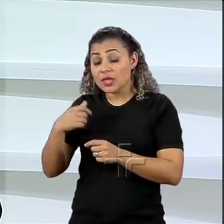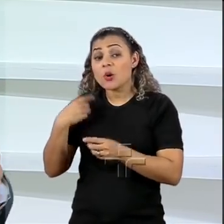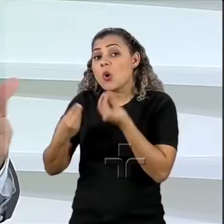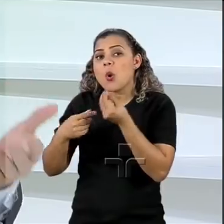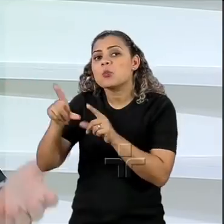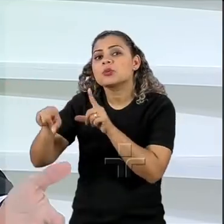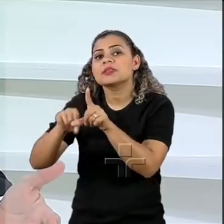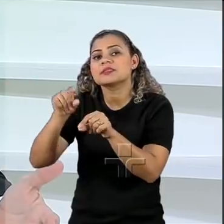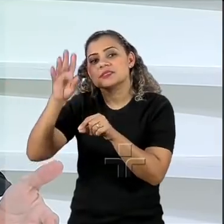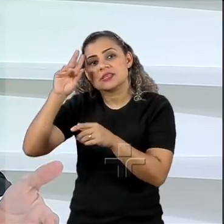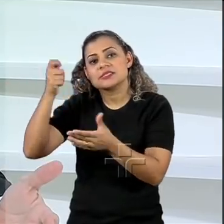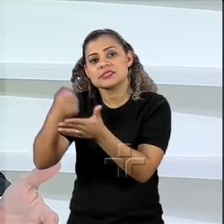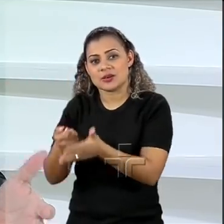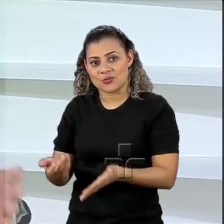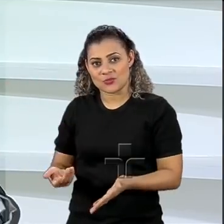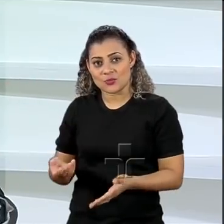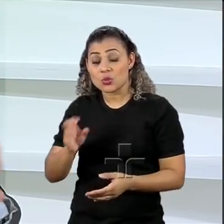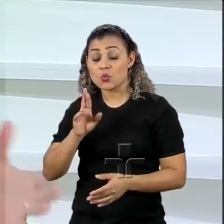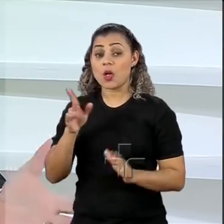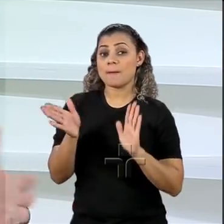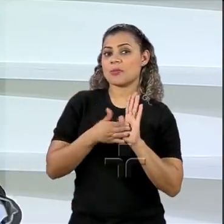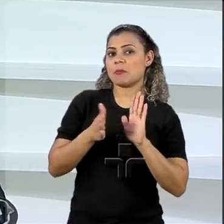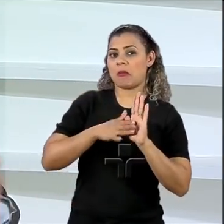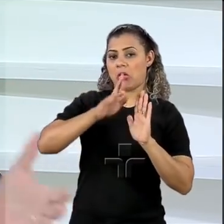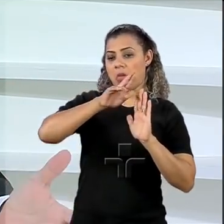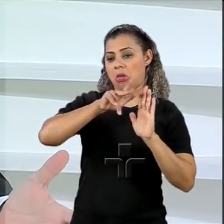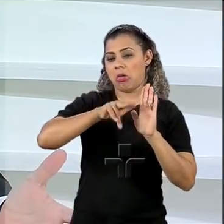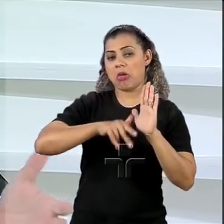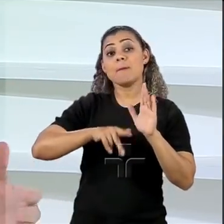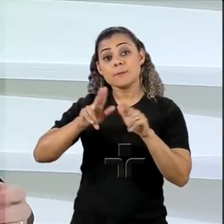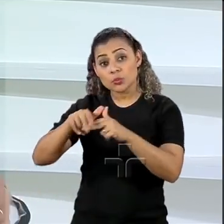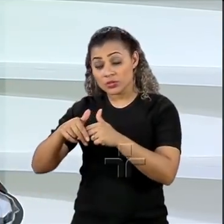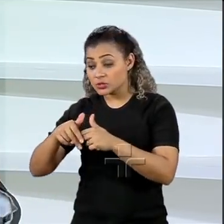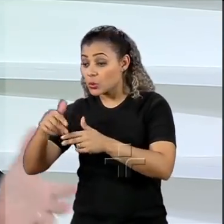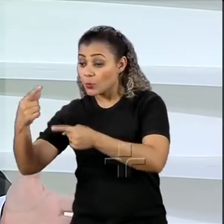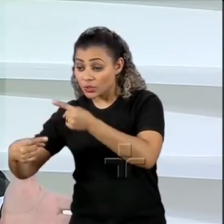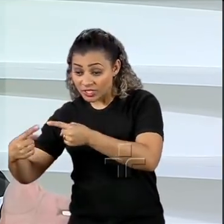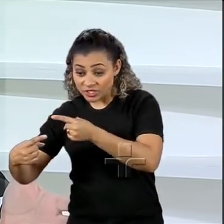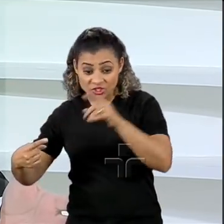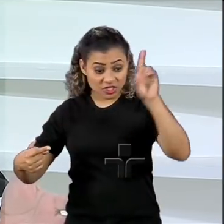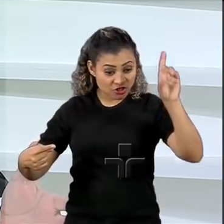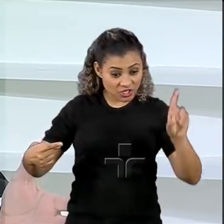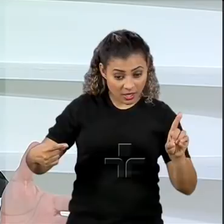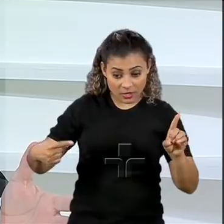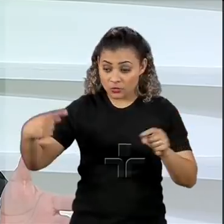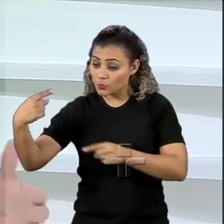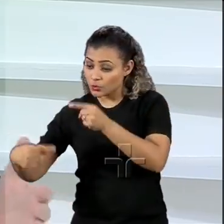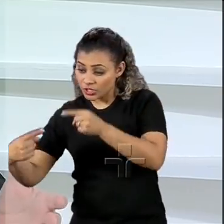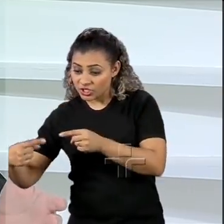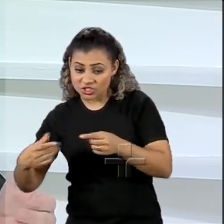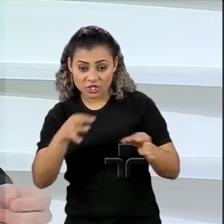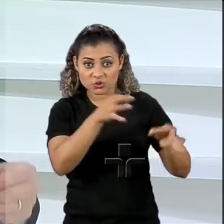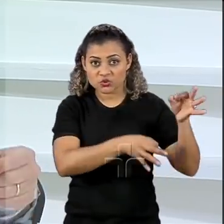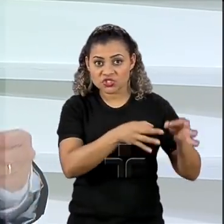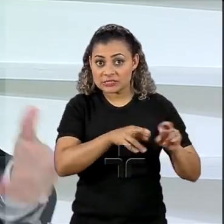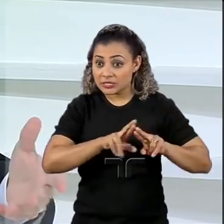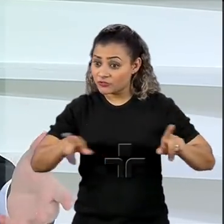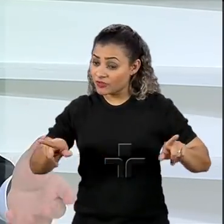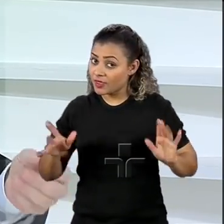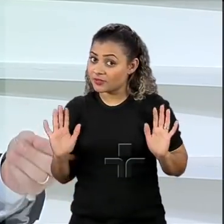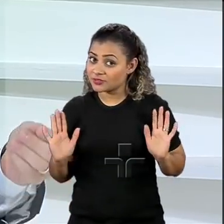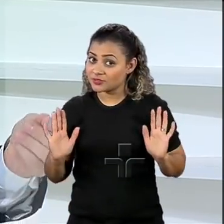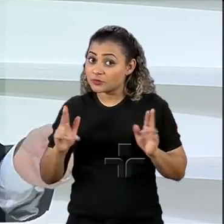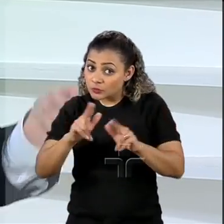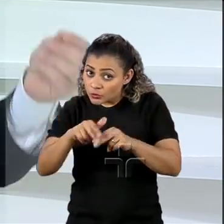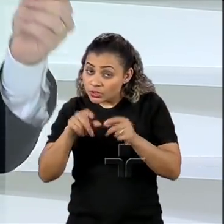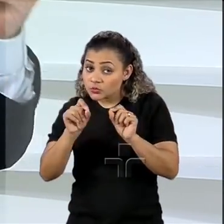e não pelos fins que se propõe. Essa é a grande diferença entre a política e o direito, entre a política e a justiça. De uma decisão judicial se espera